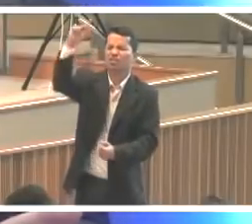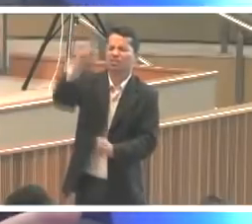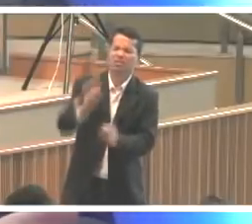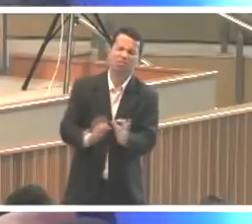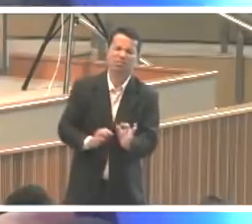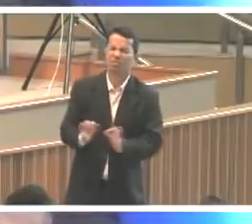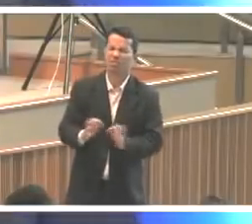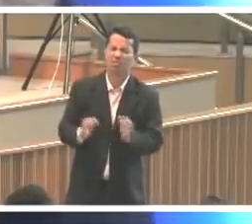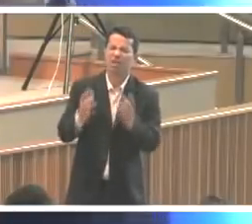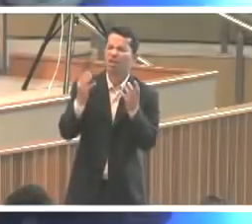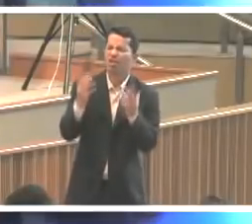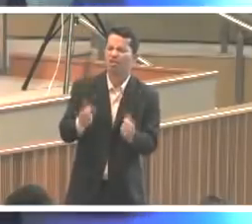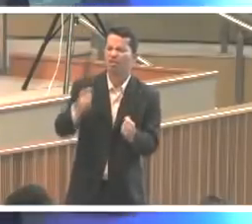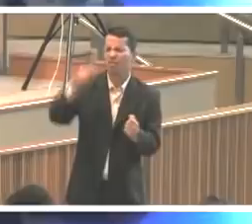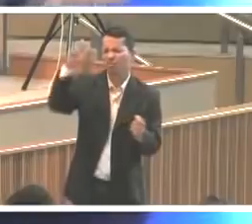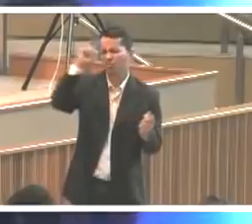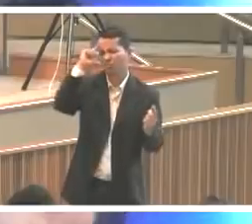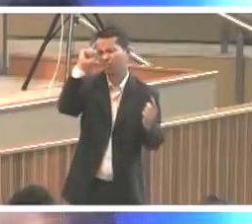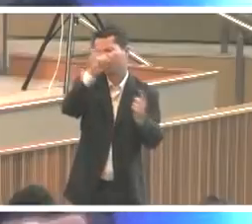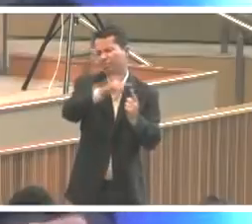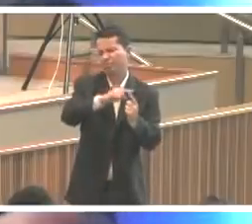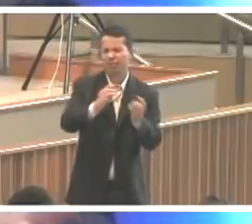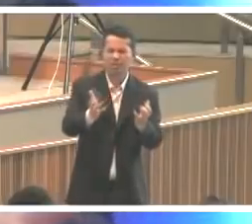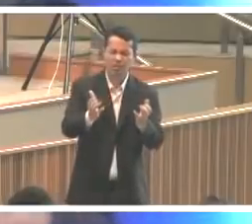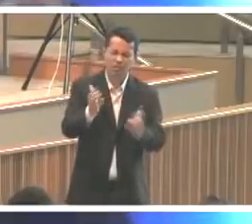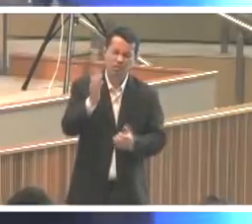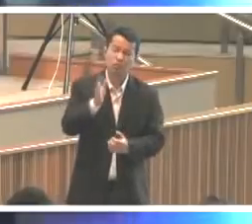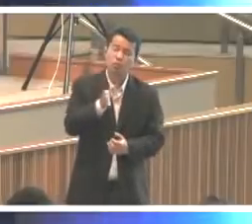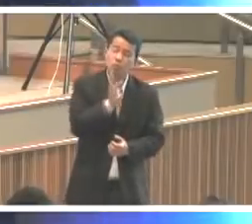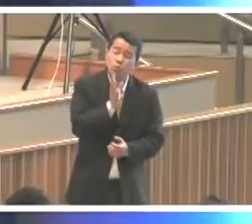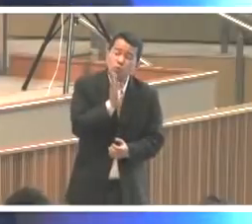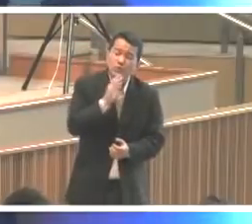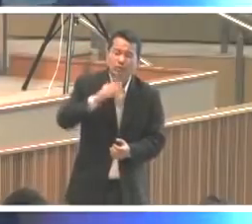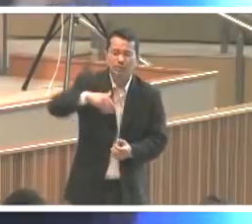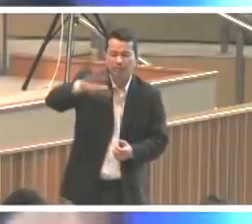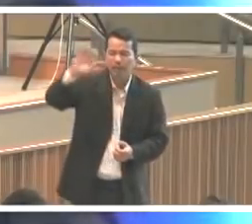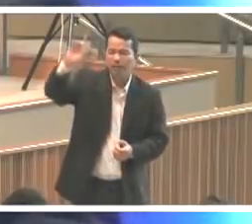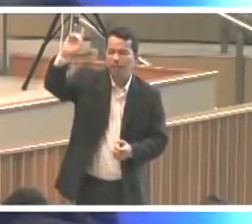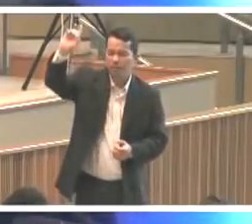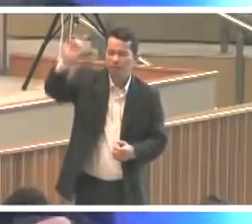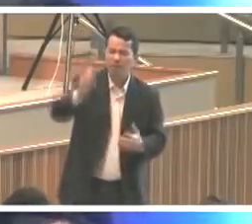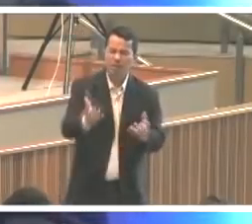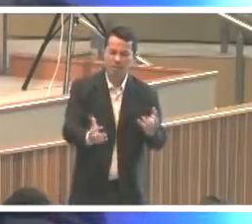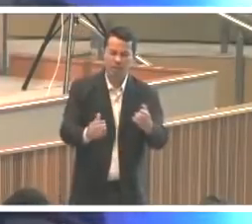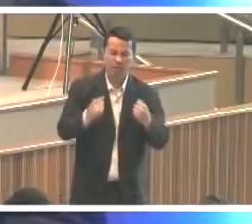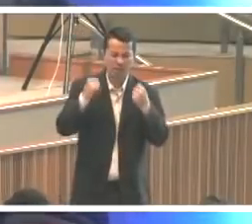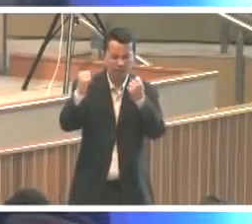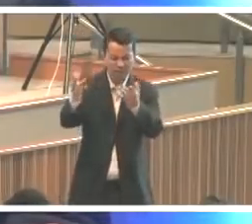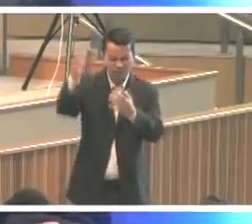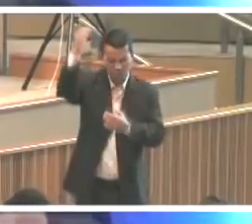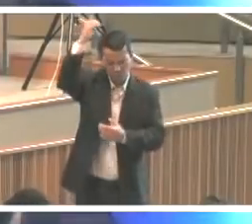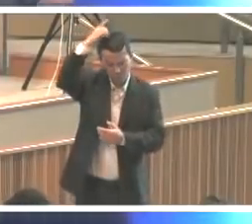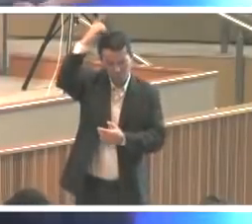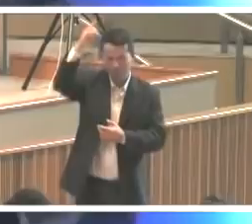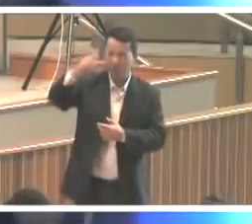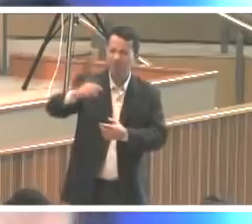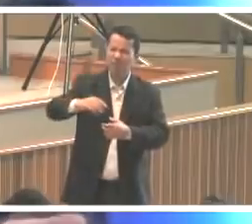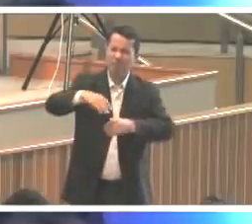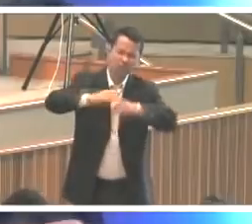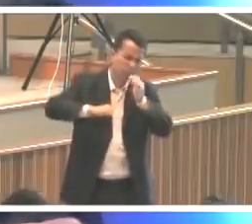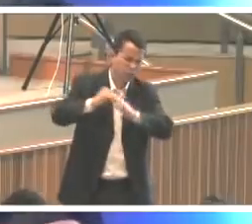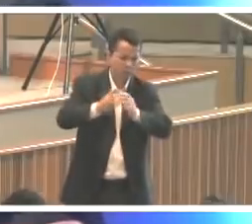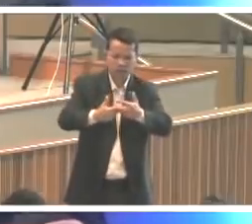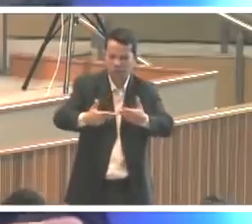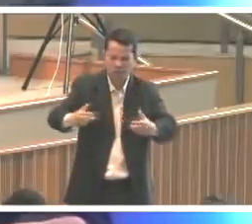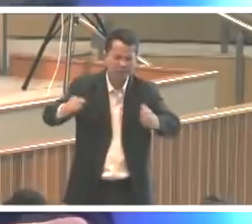Espírito, eu quero discernir a tua voz, eu quero aceitar o teu projeto e eu quero perseverar